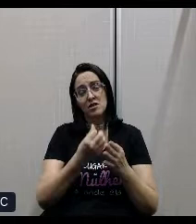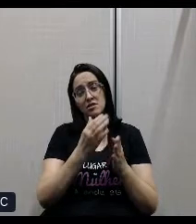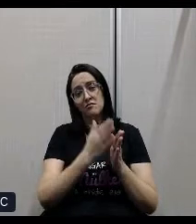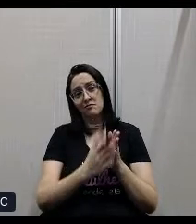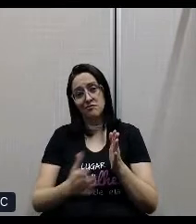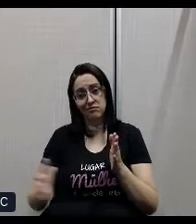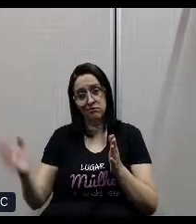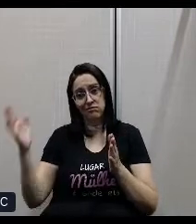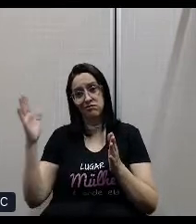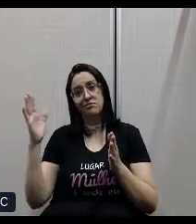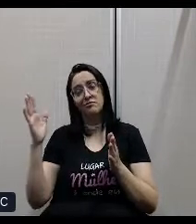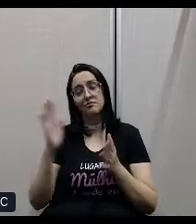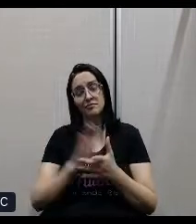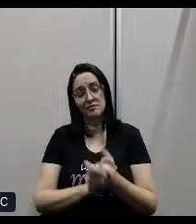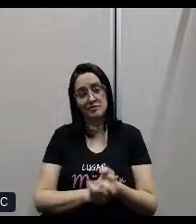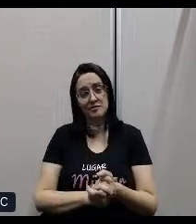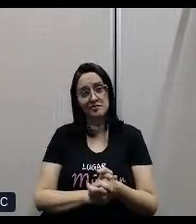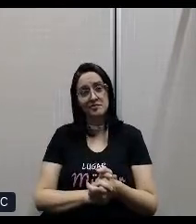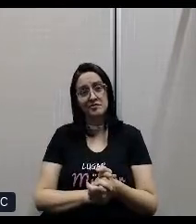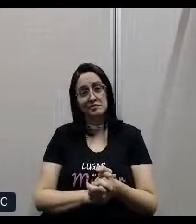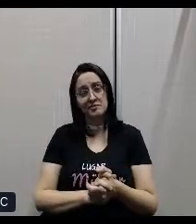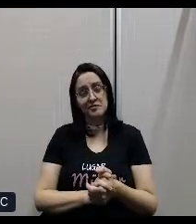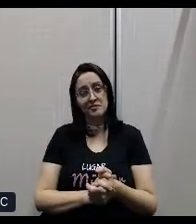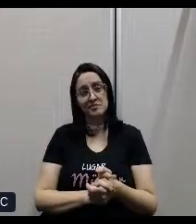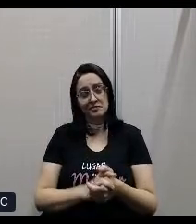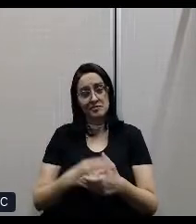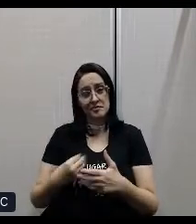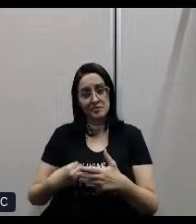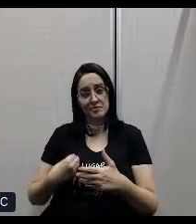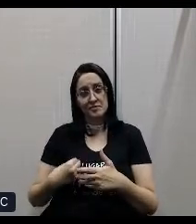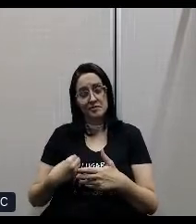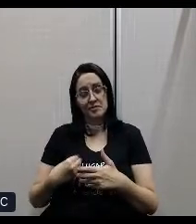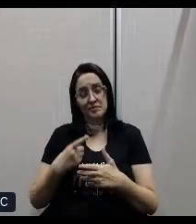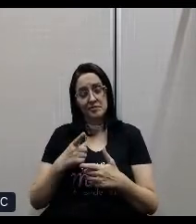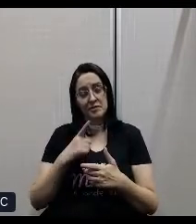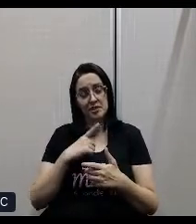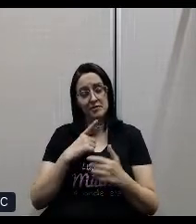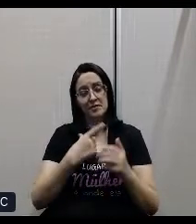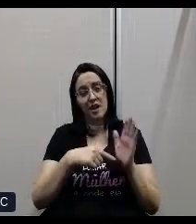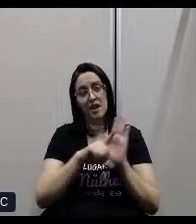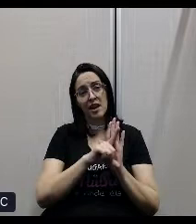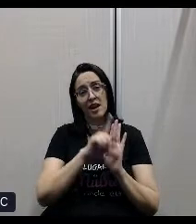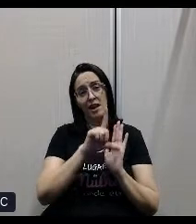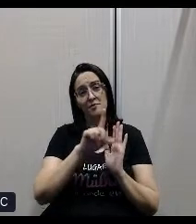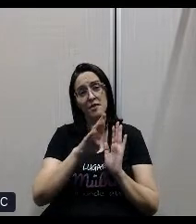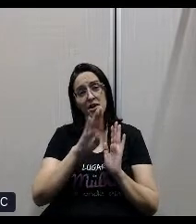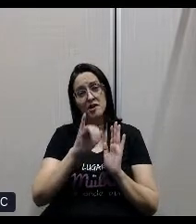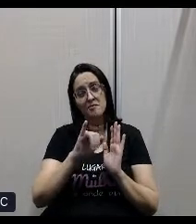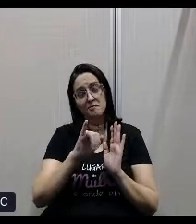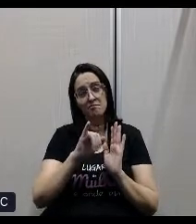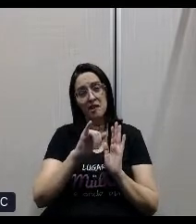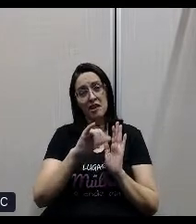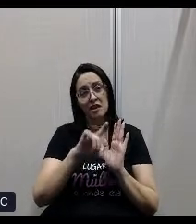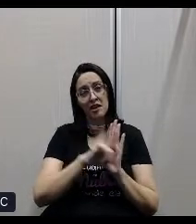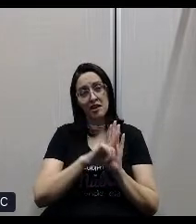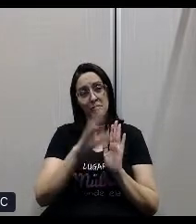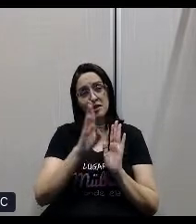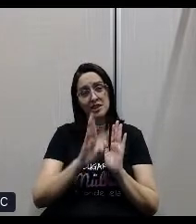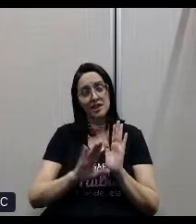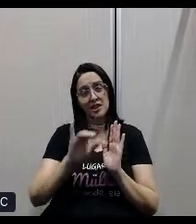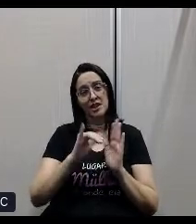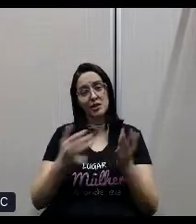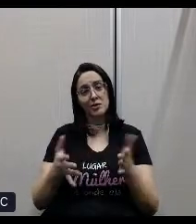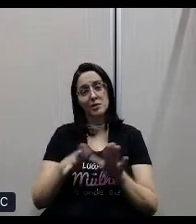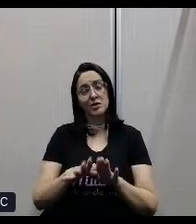a LBI entrou em vigência, então teve a lei que pune esses casos